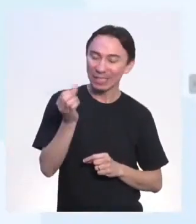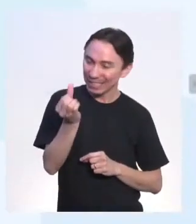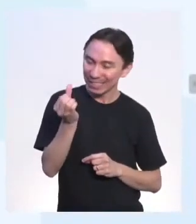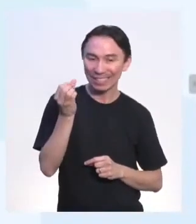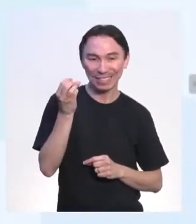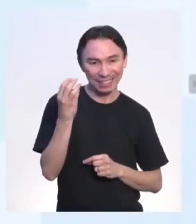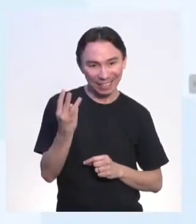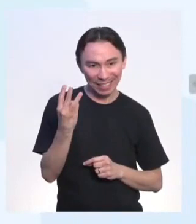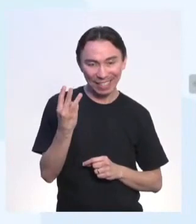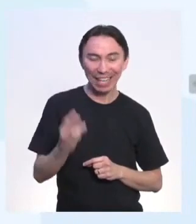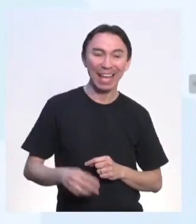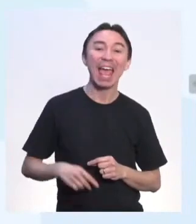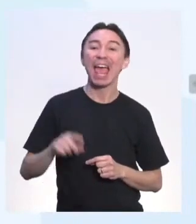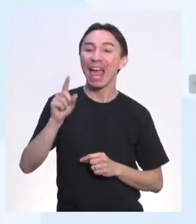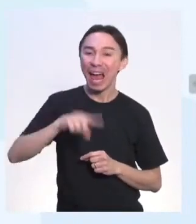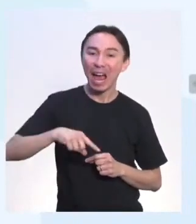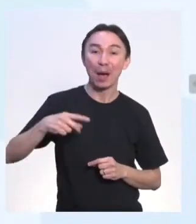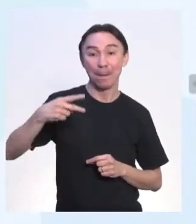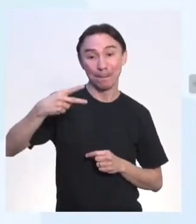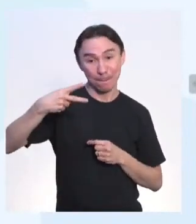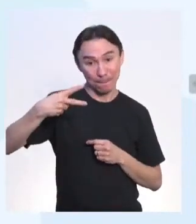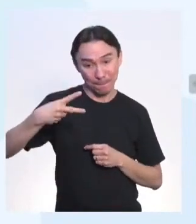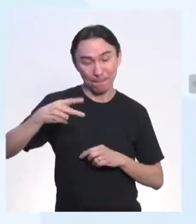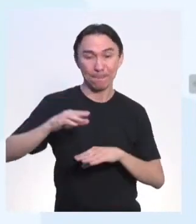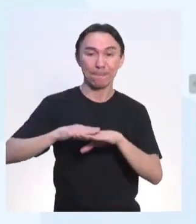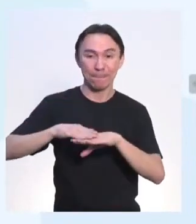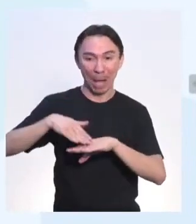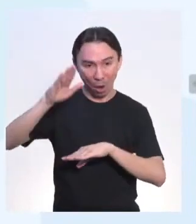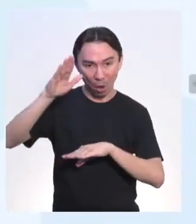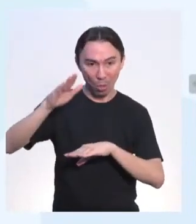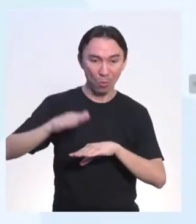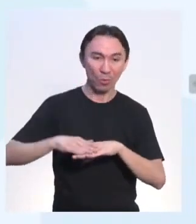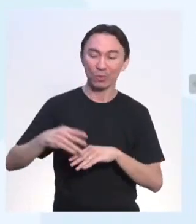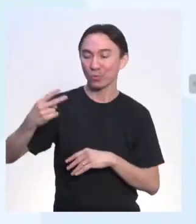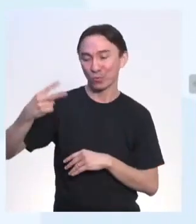0,63 é maior do que o segundo, que é o